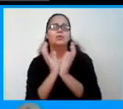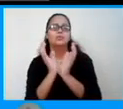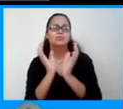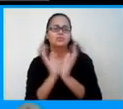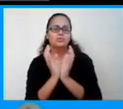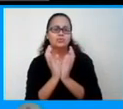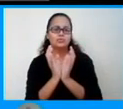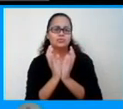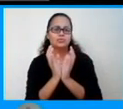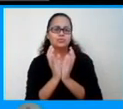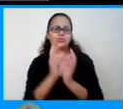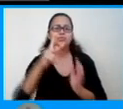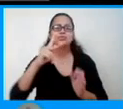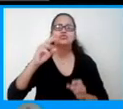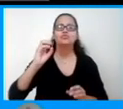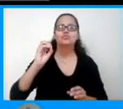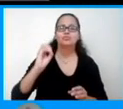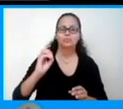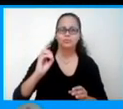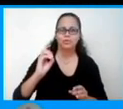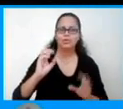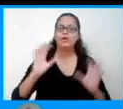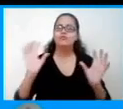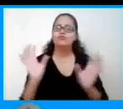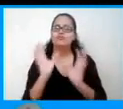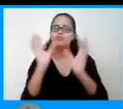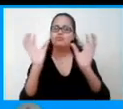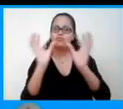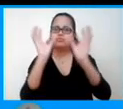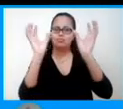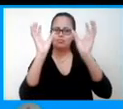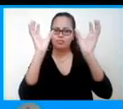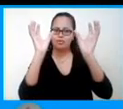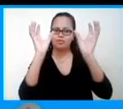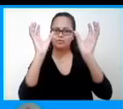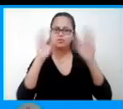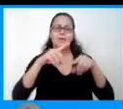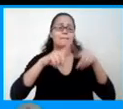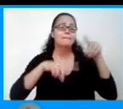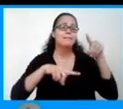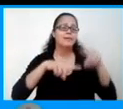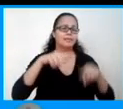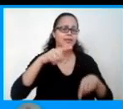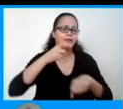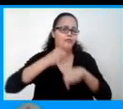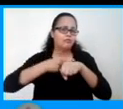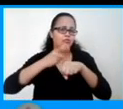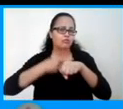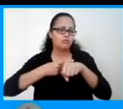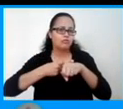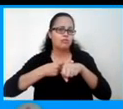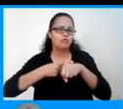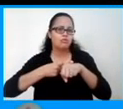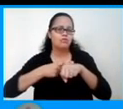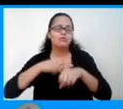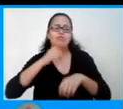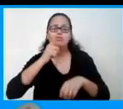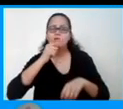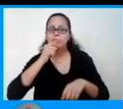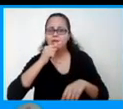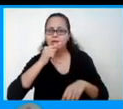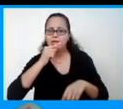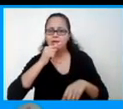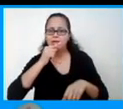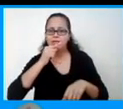de poeira, fumaça e todo tipo de material sólido e líquido que se mantém suspenso na atmosfera. Então ele é